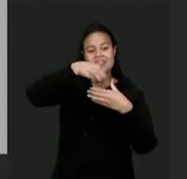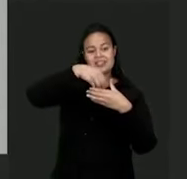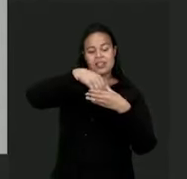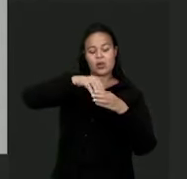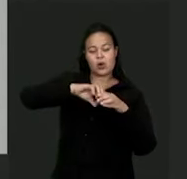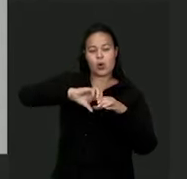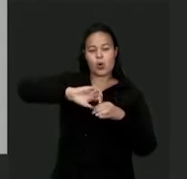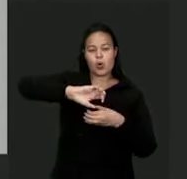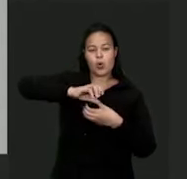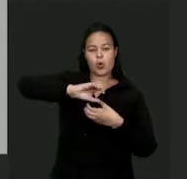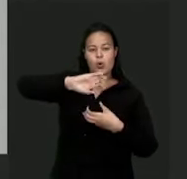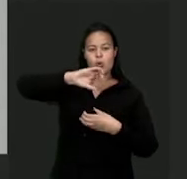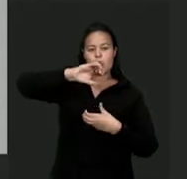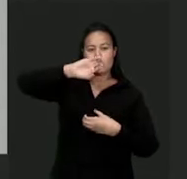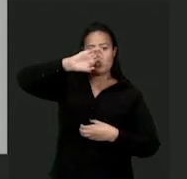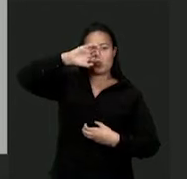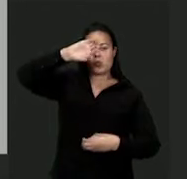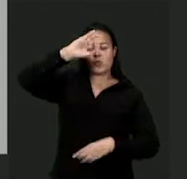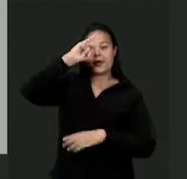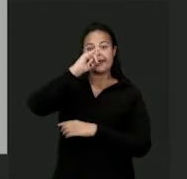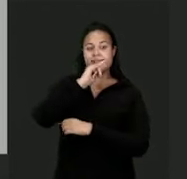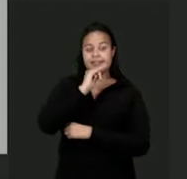por exemplo o fêmur.